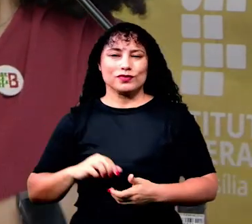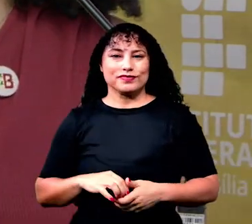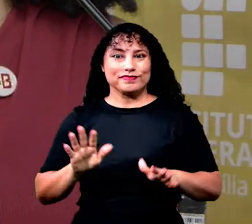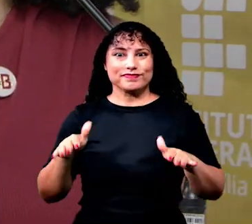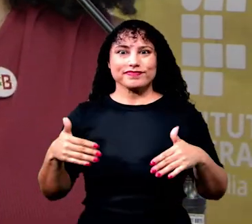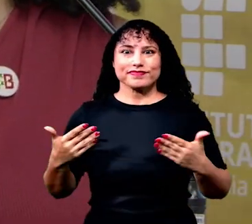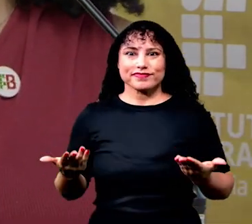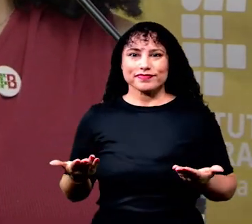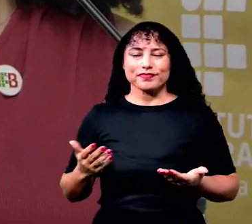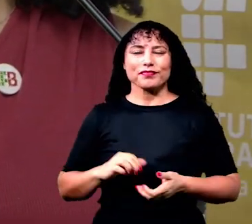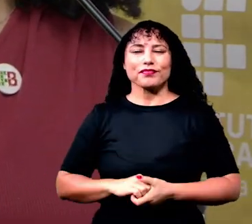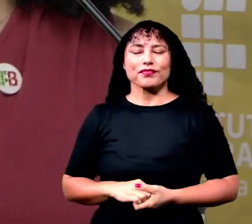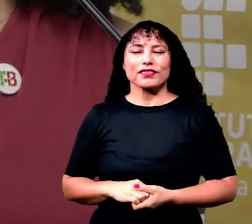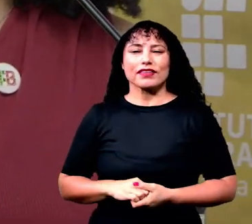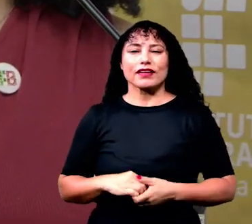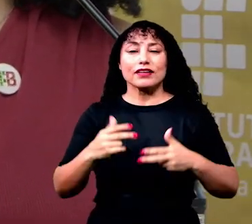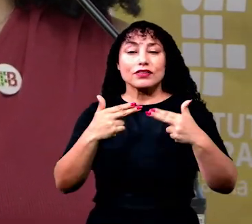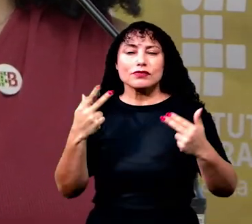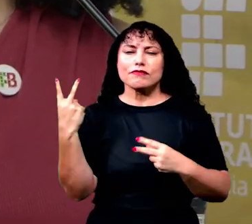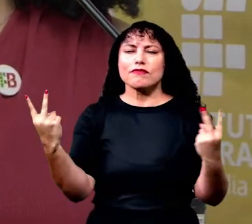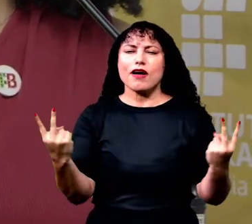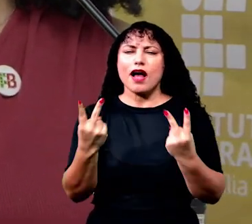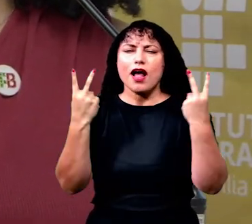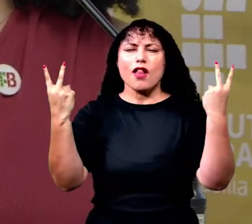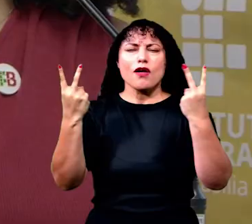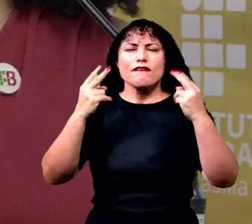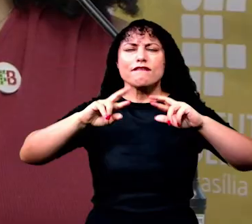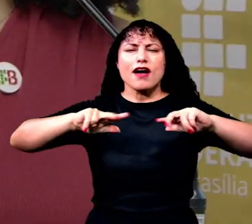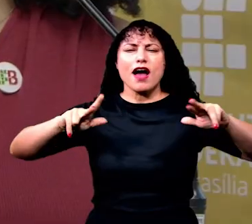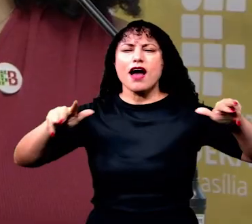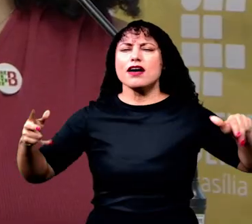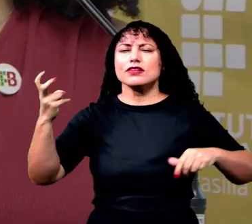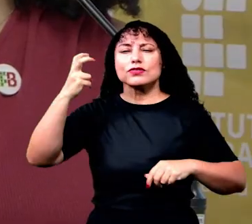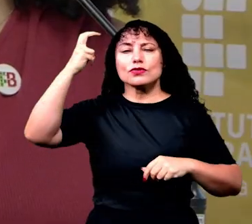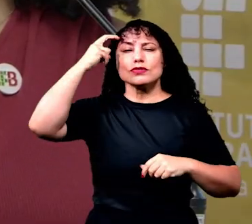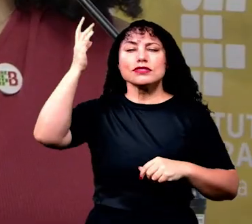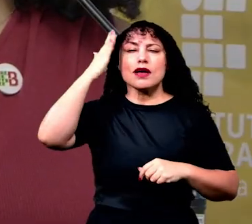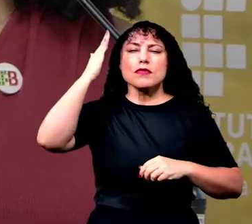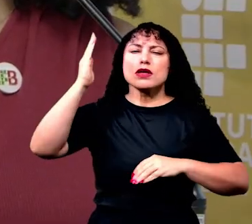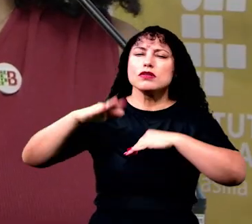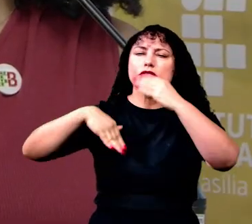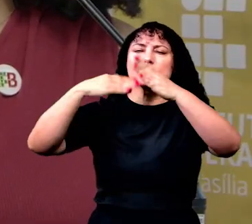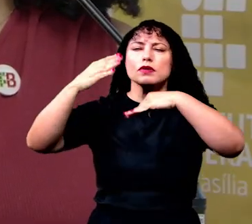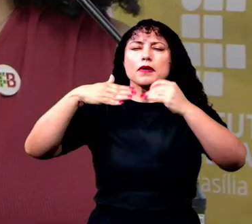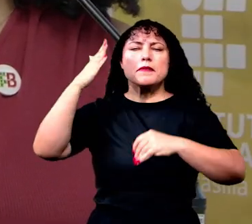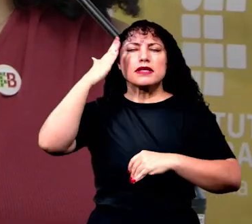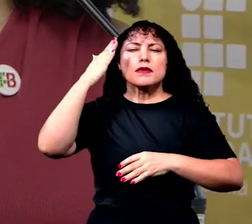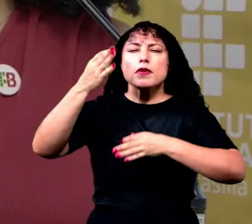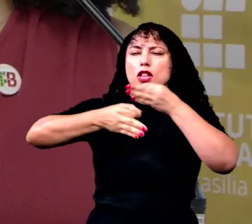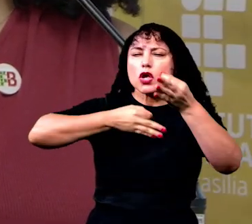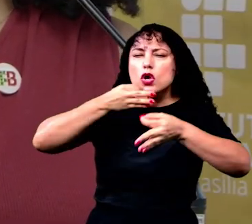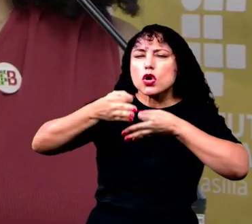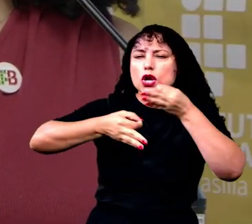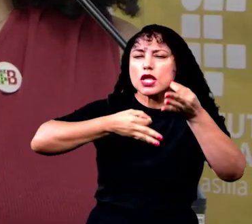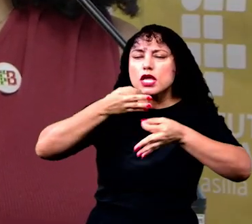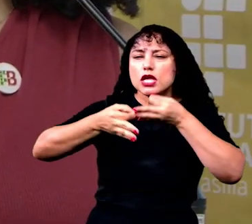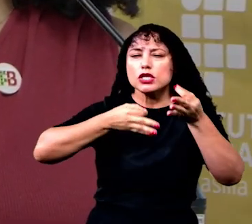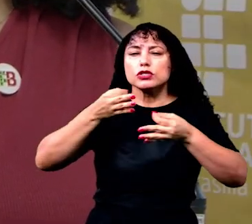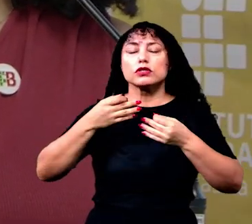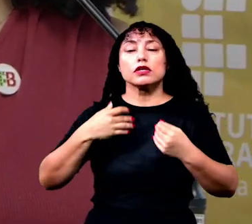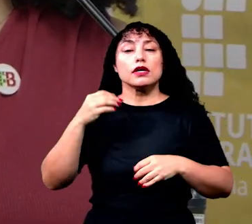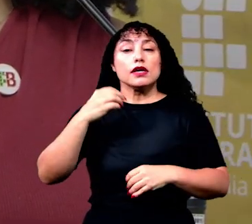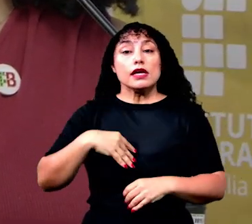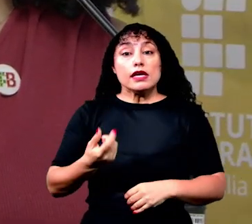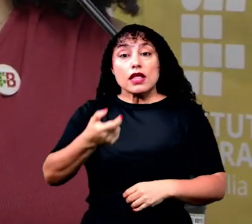Então, essa coisa da valorização de múltiplas culturas e saberes, desenvolvimento do pensamento crítico e da